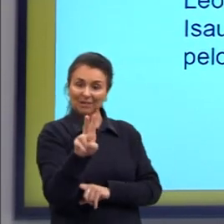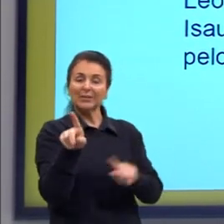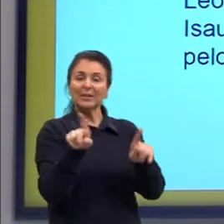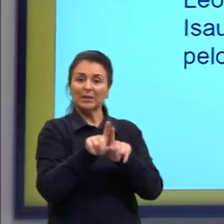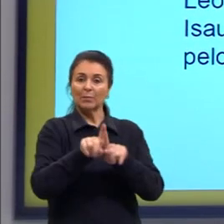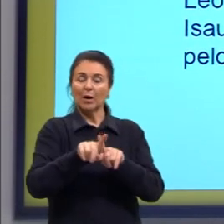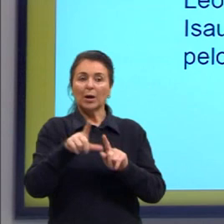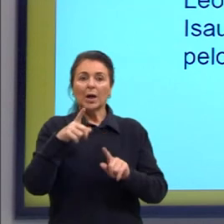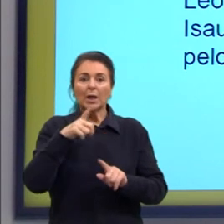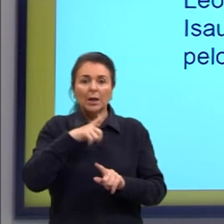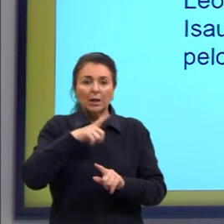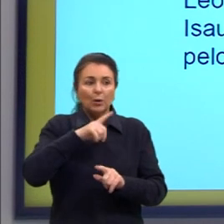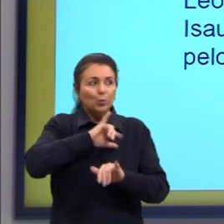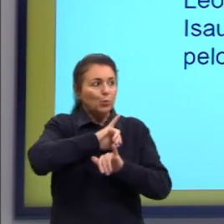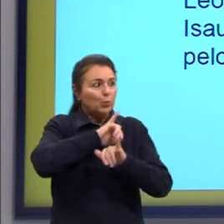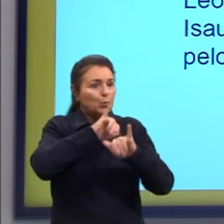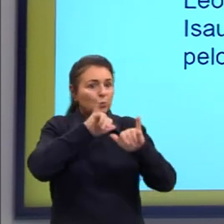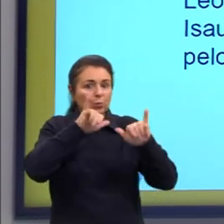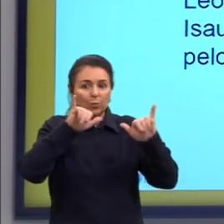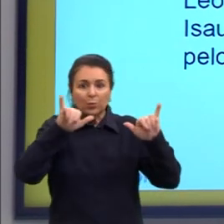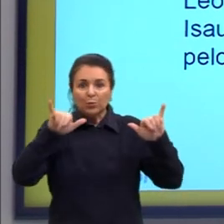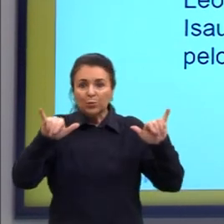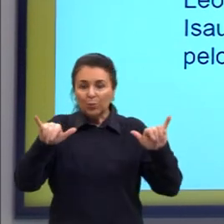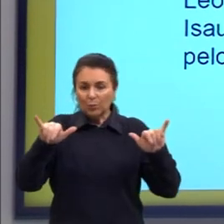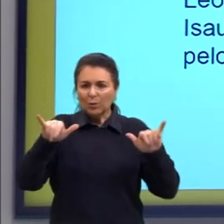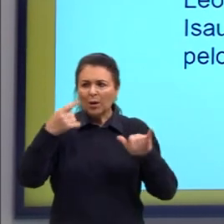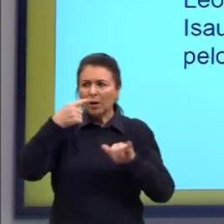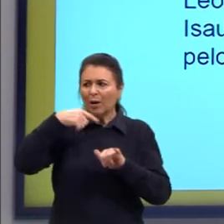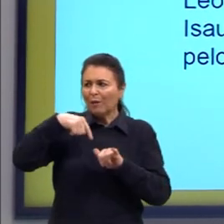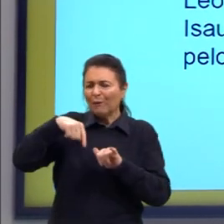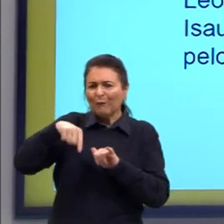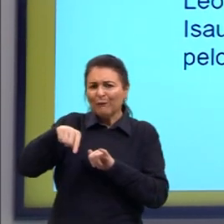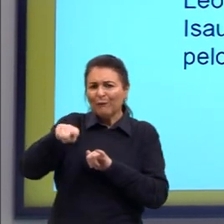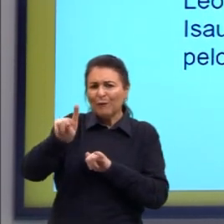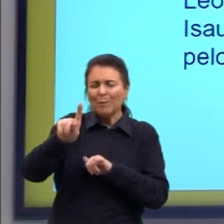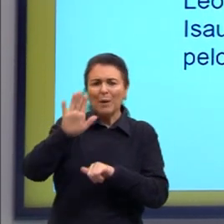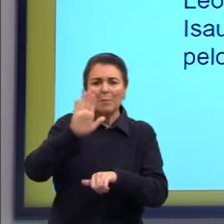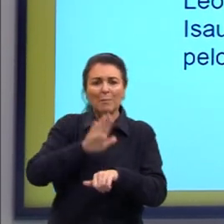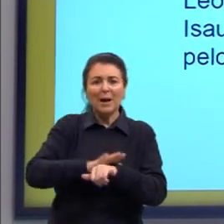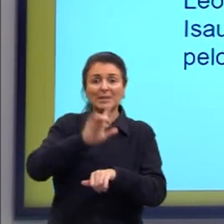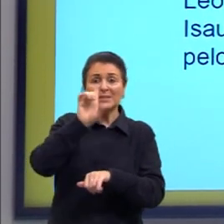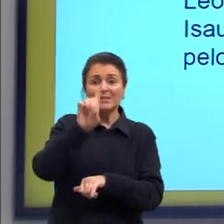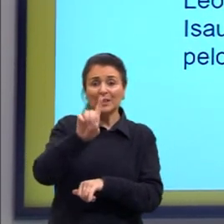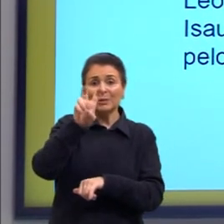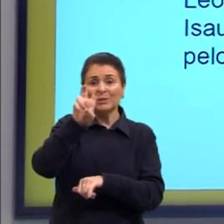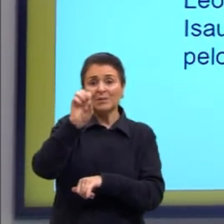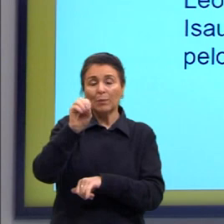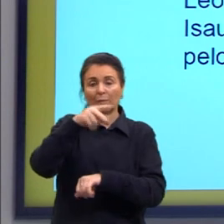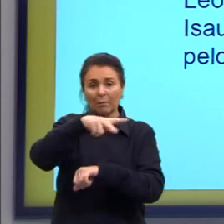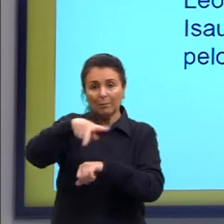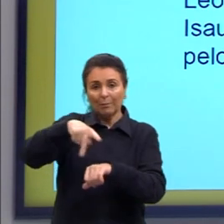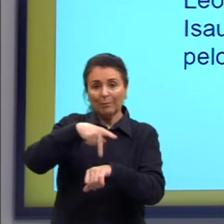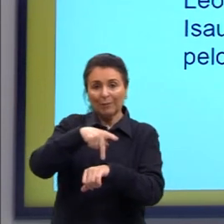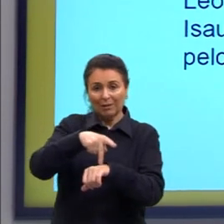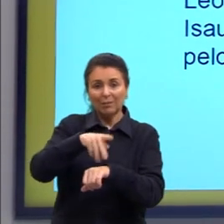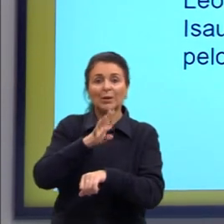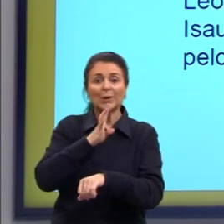e tem tanta repercussão né que foi levado em mais de 150 países